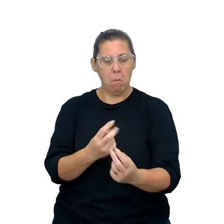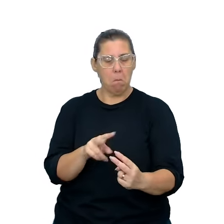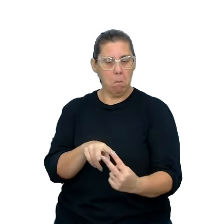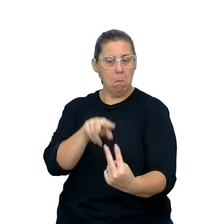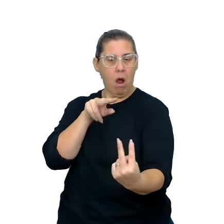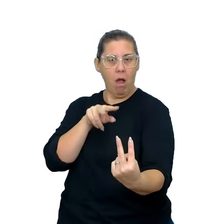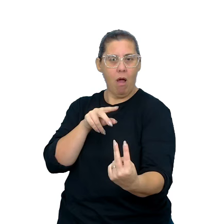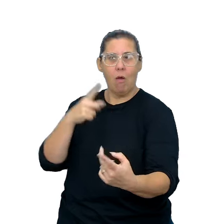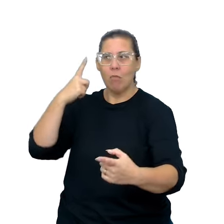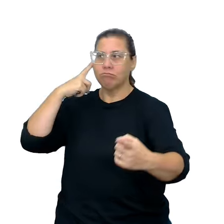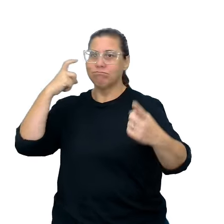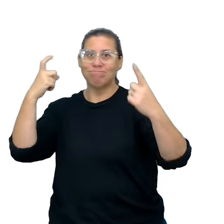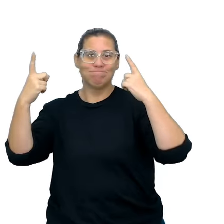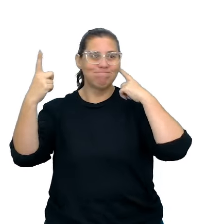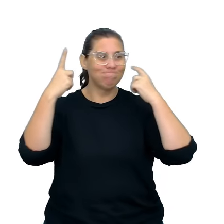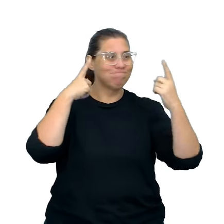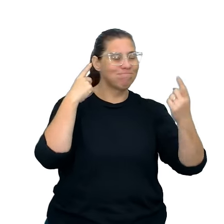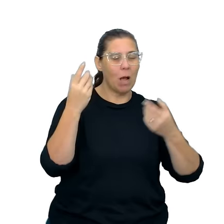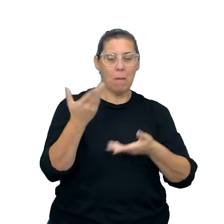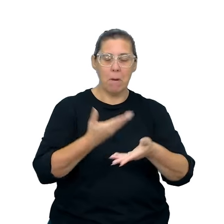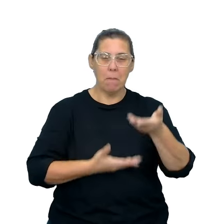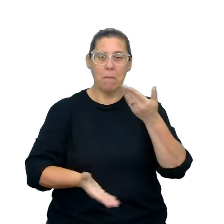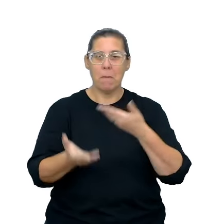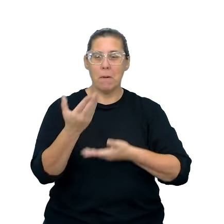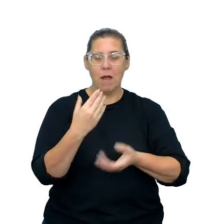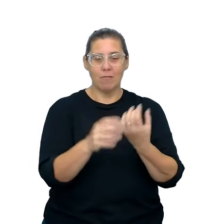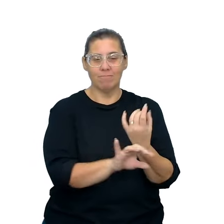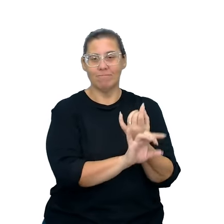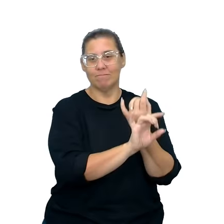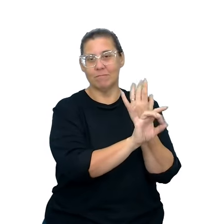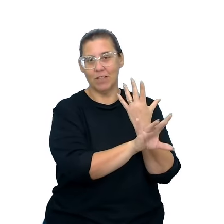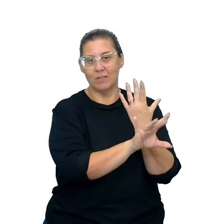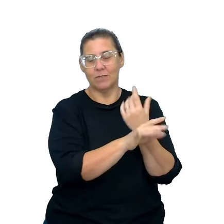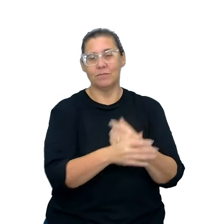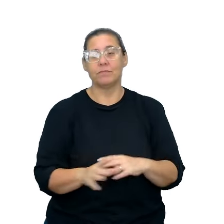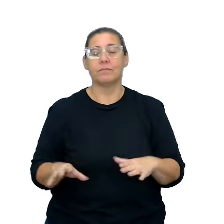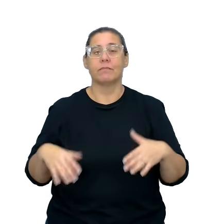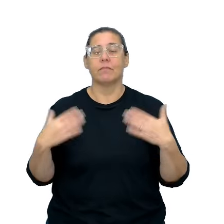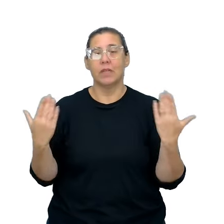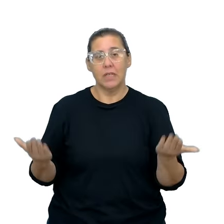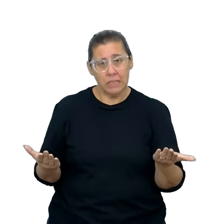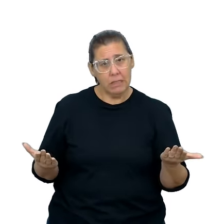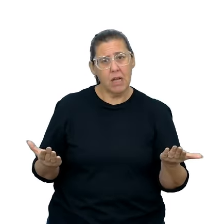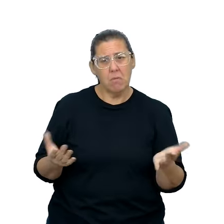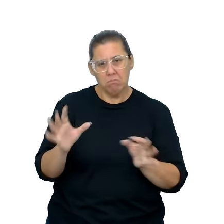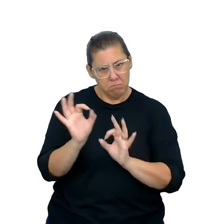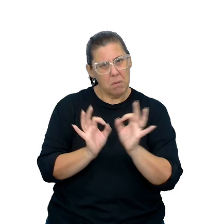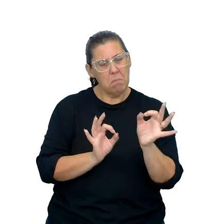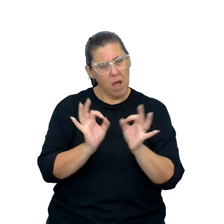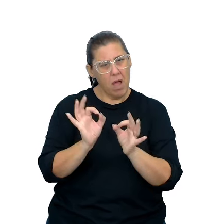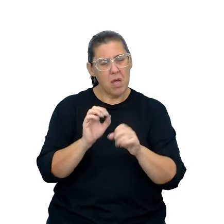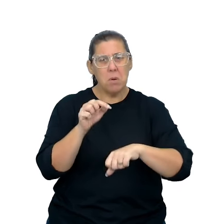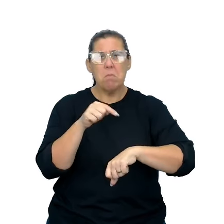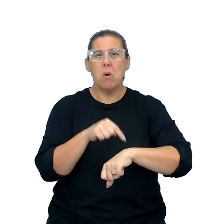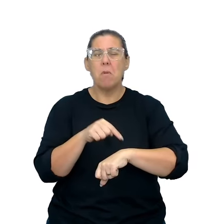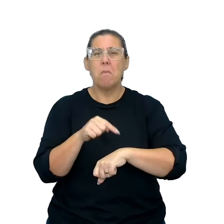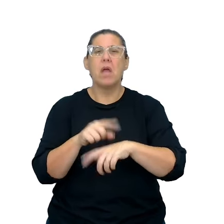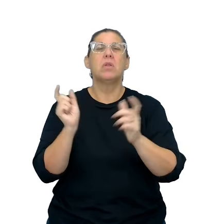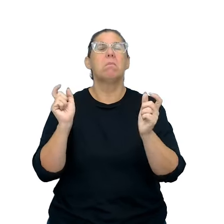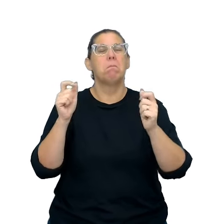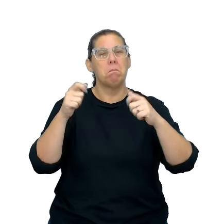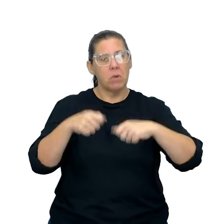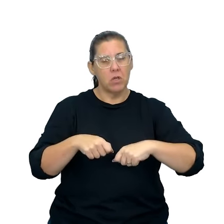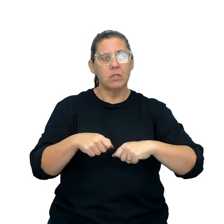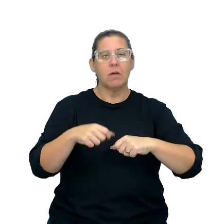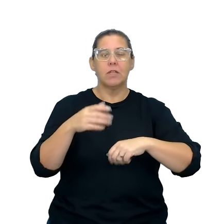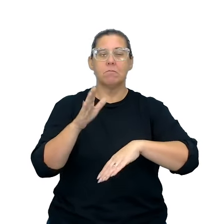ideias aqui, né, por meio desse sistema que nós estamos fazendo aqui hoje. Então, professores, criem esses espaços, essas possibilidades